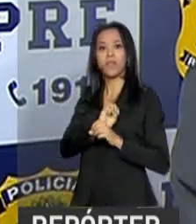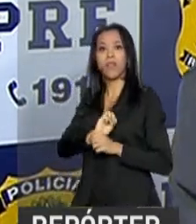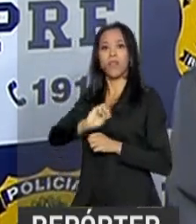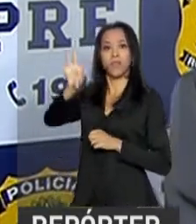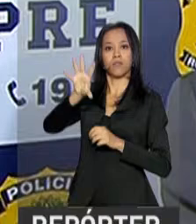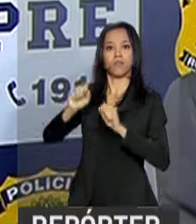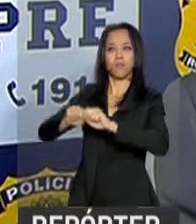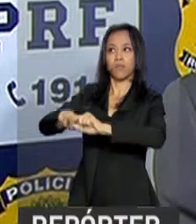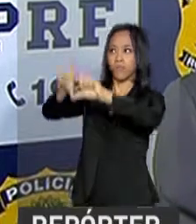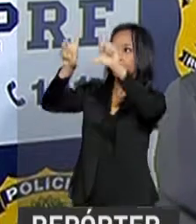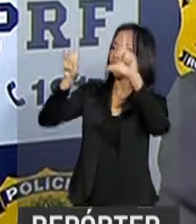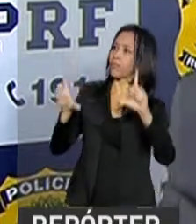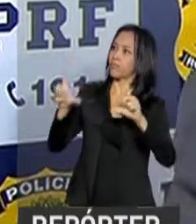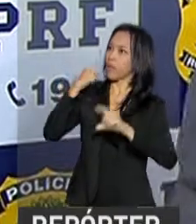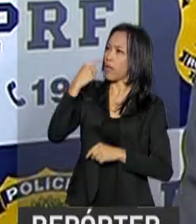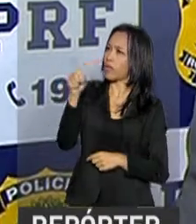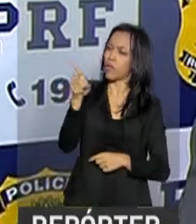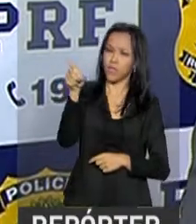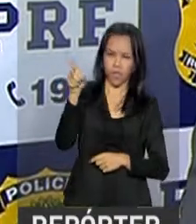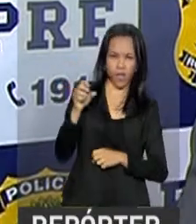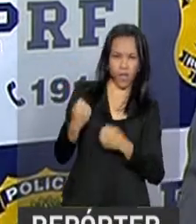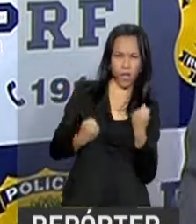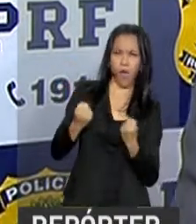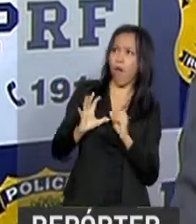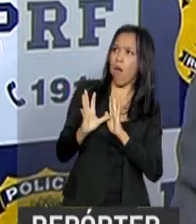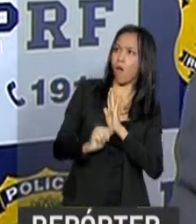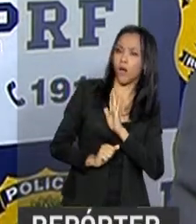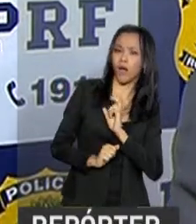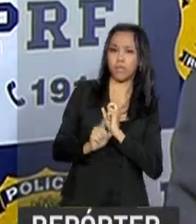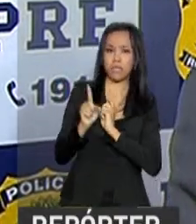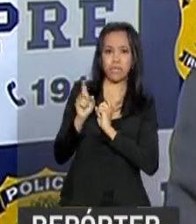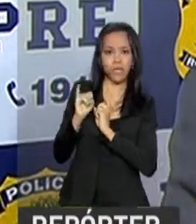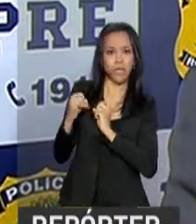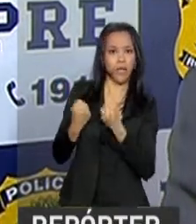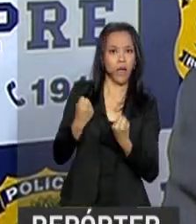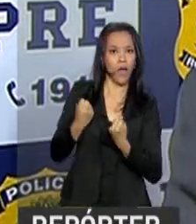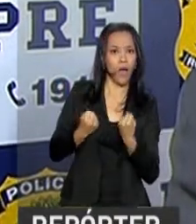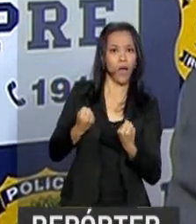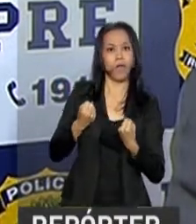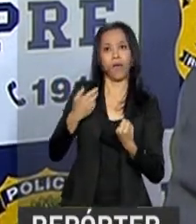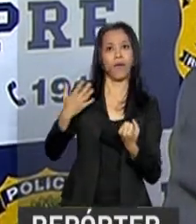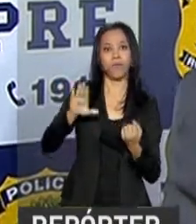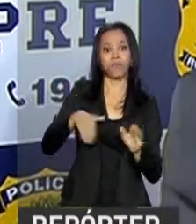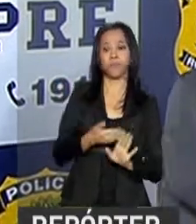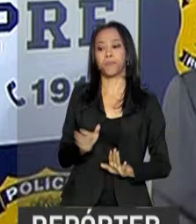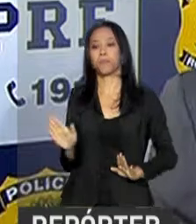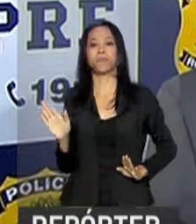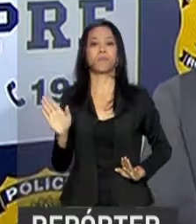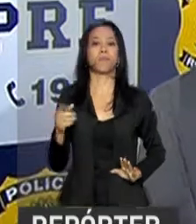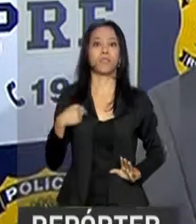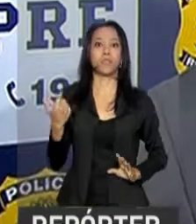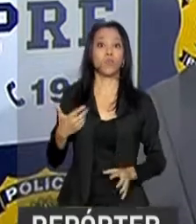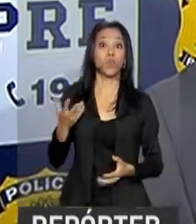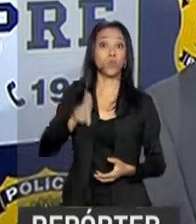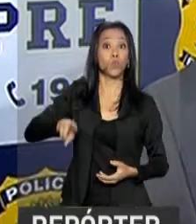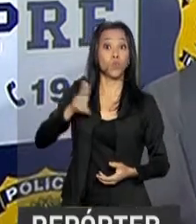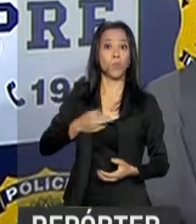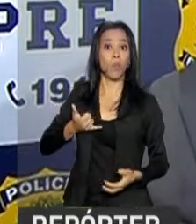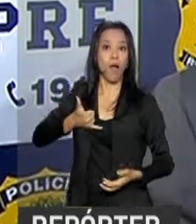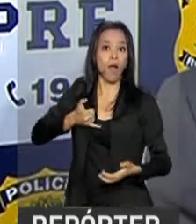que então vai dizer se aquele carro é um carro roubado se aquele carro desviado se aquele carro teve envolvido em assaltos